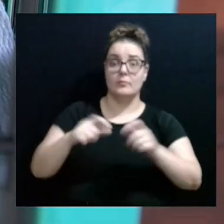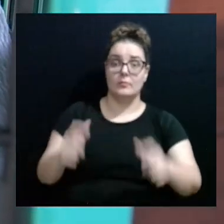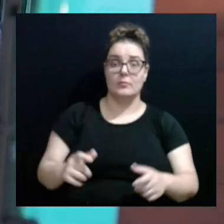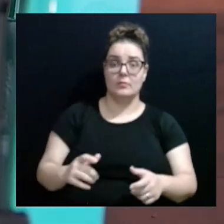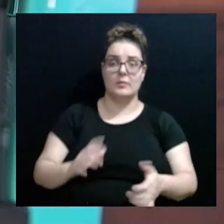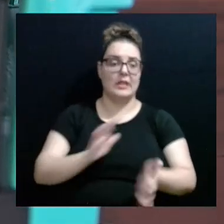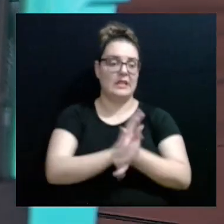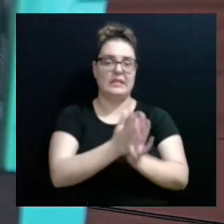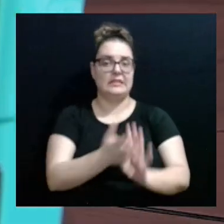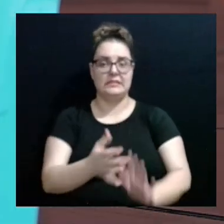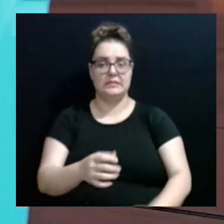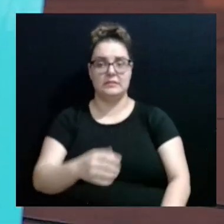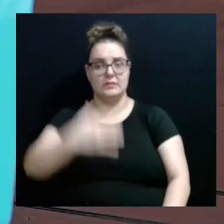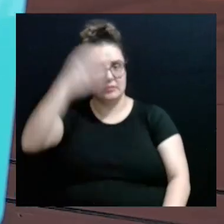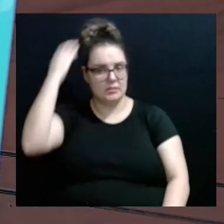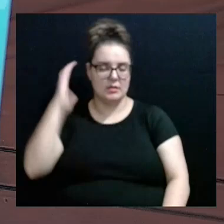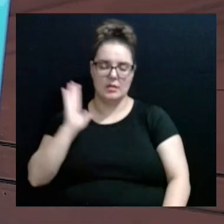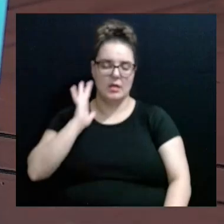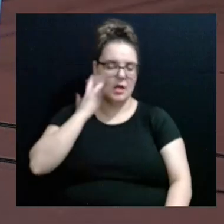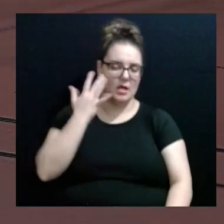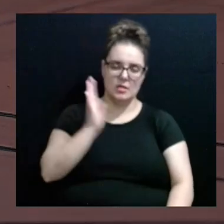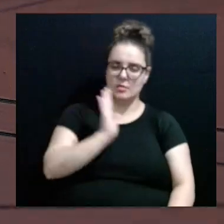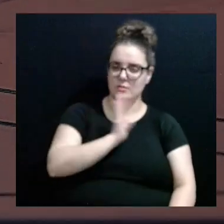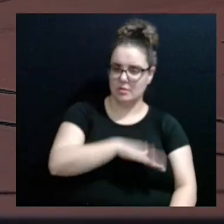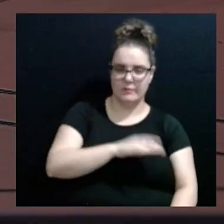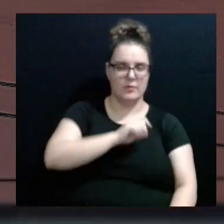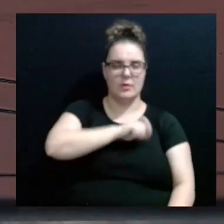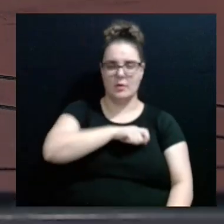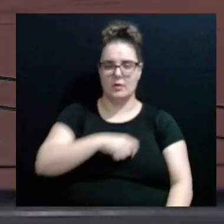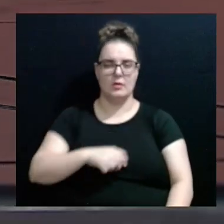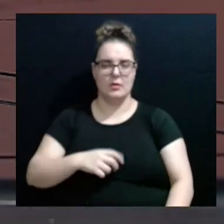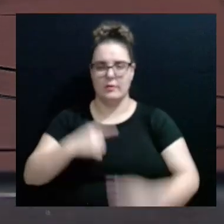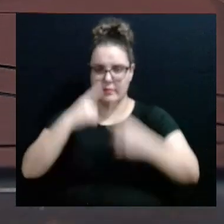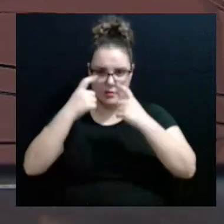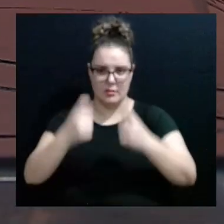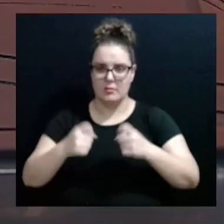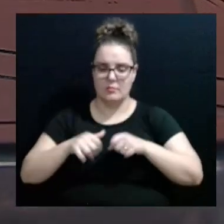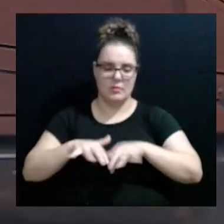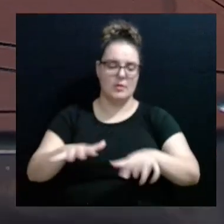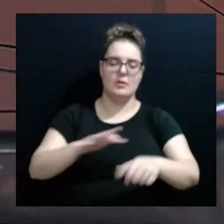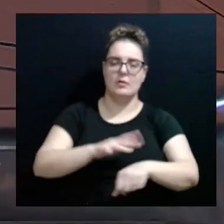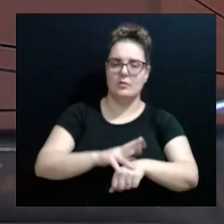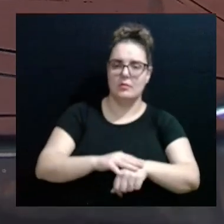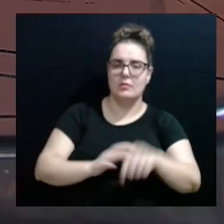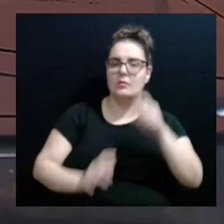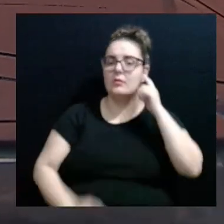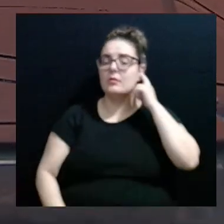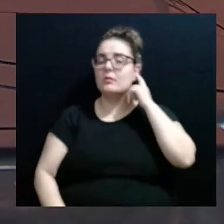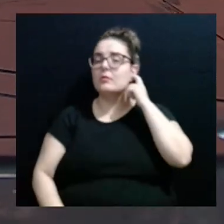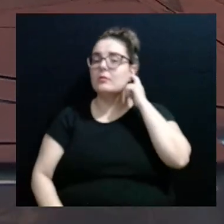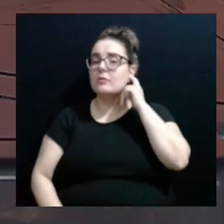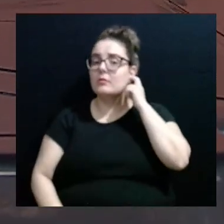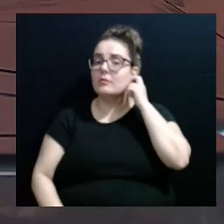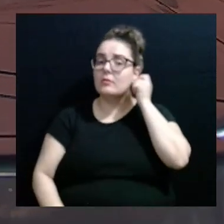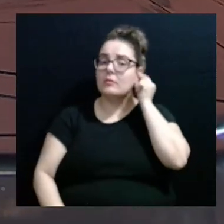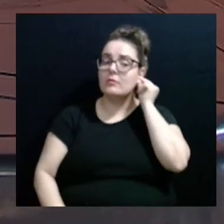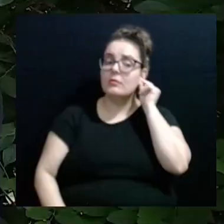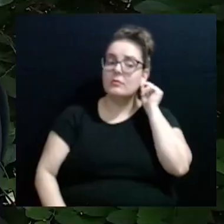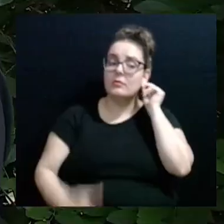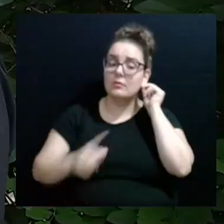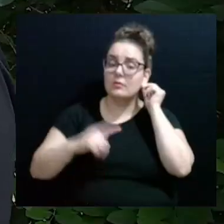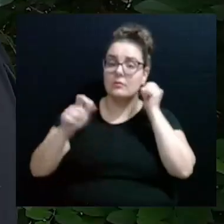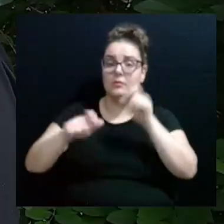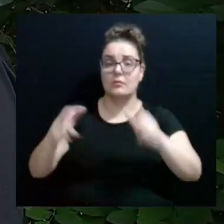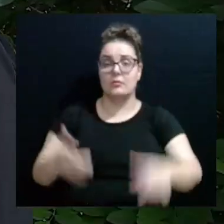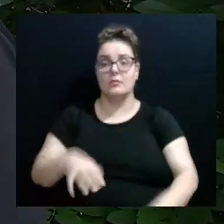do mal, que eles são animais agressivos, que vão transmitir doença, que é mau agouro, tem de tudo. E tem pessoas que acham que são animais incríveis,